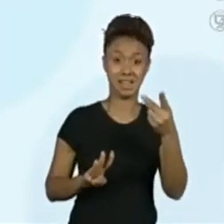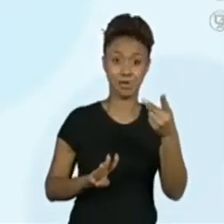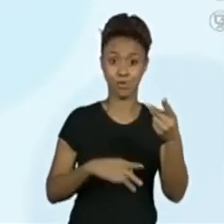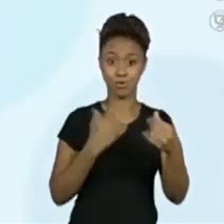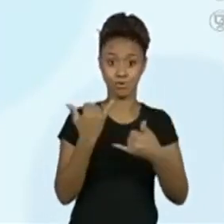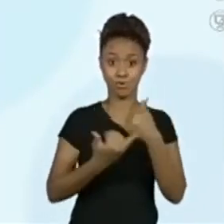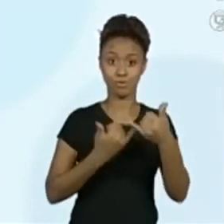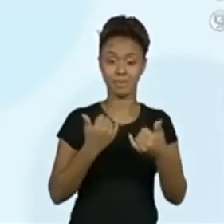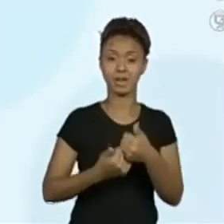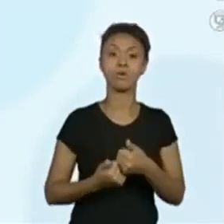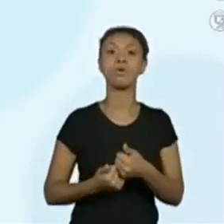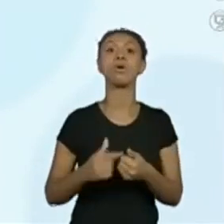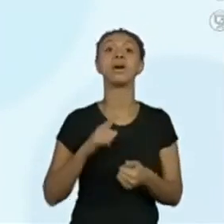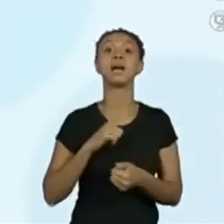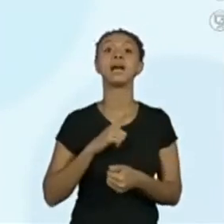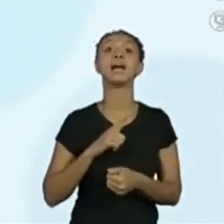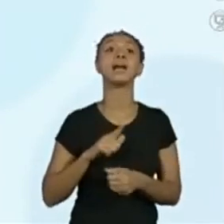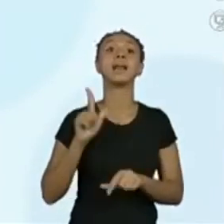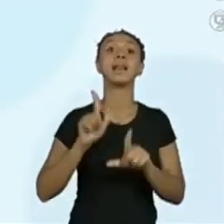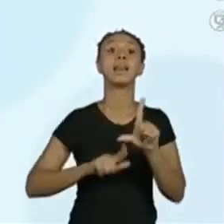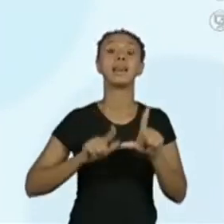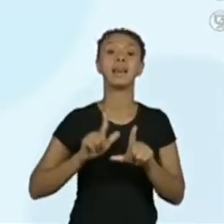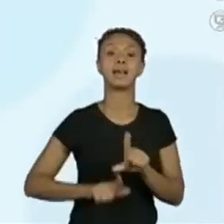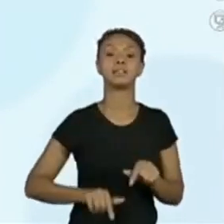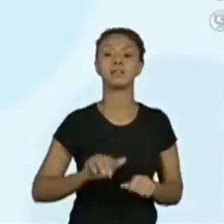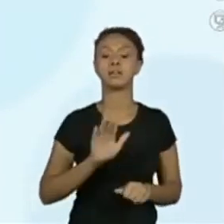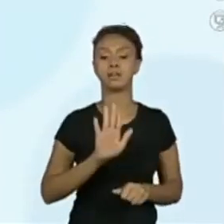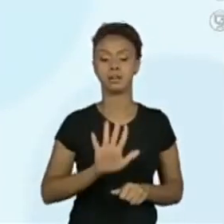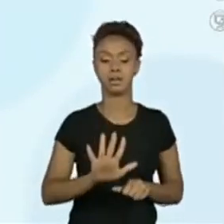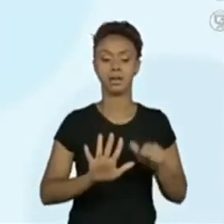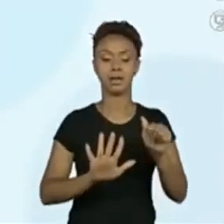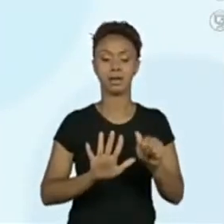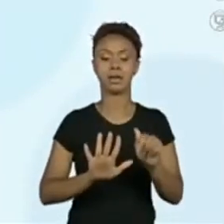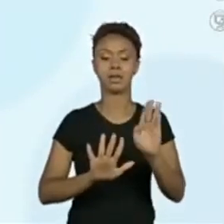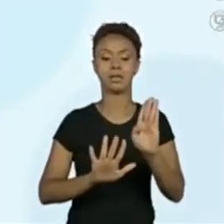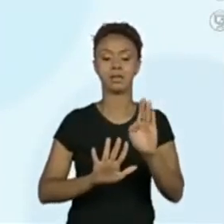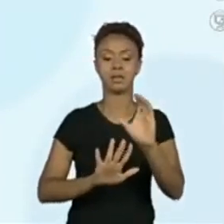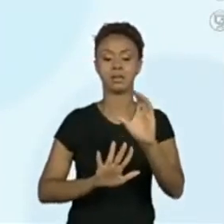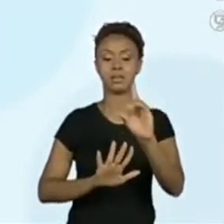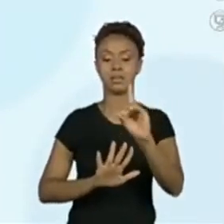Usar a última letra recitada.